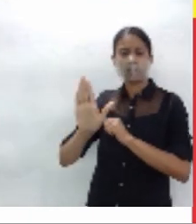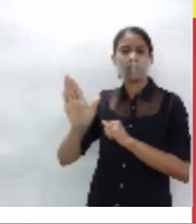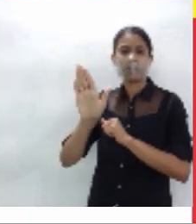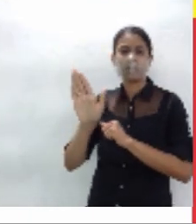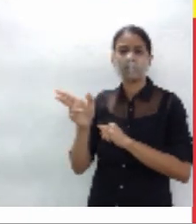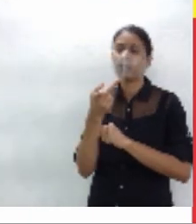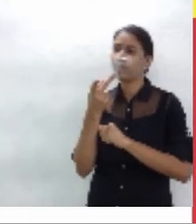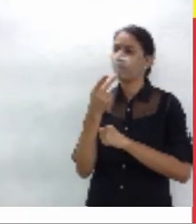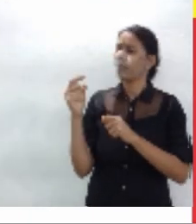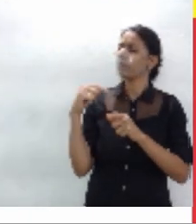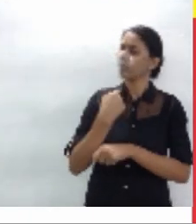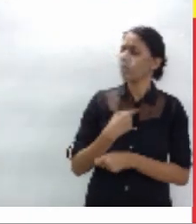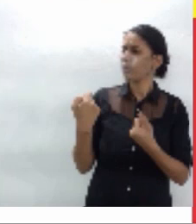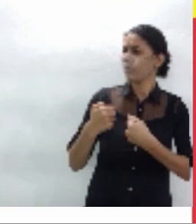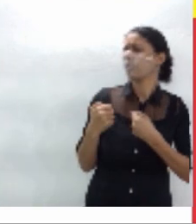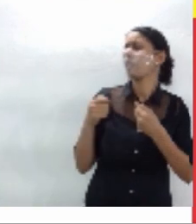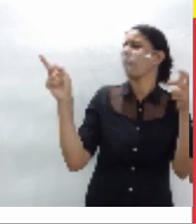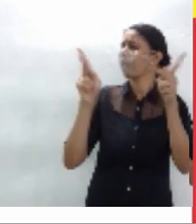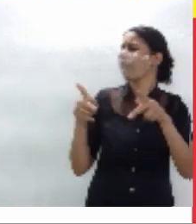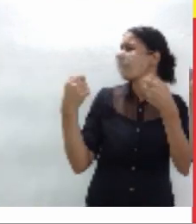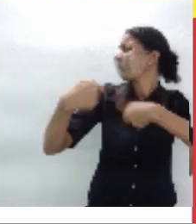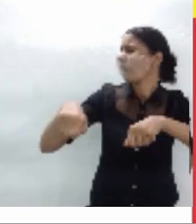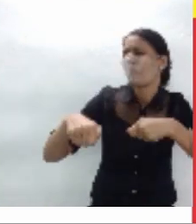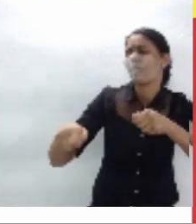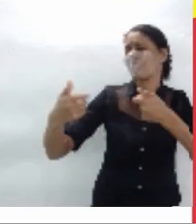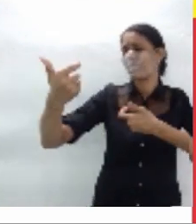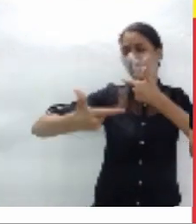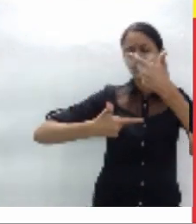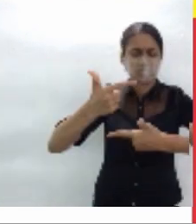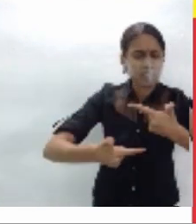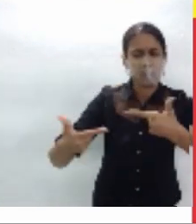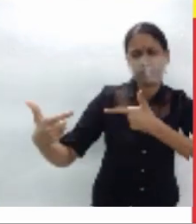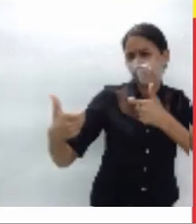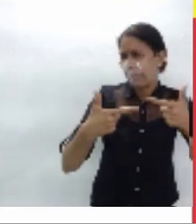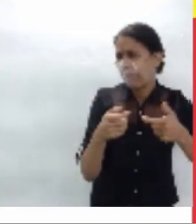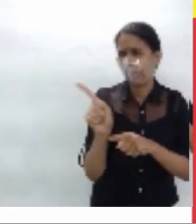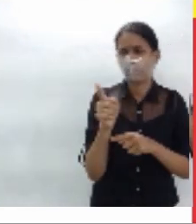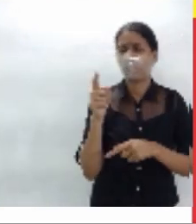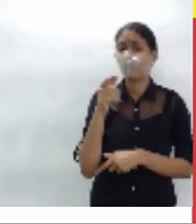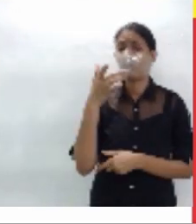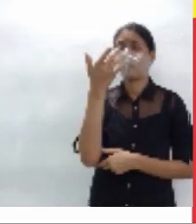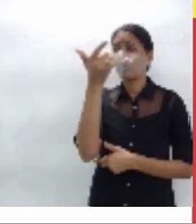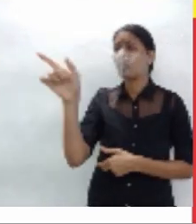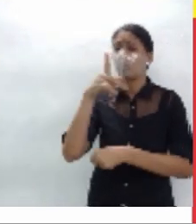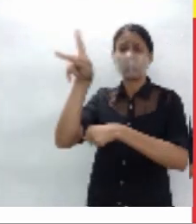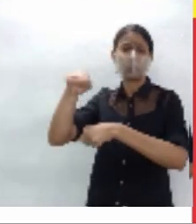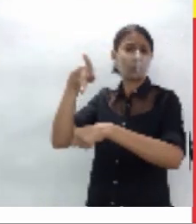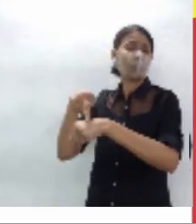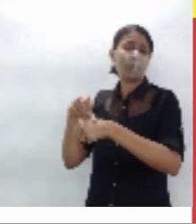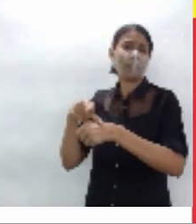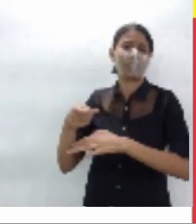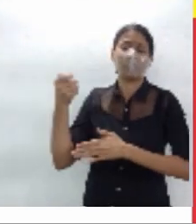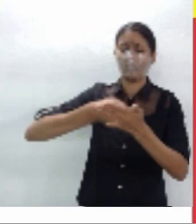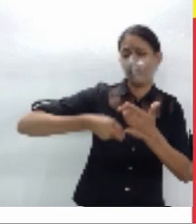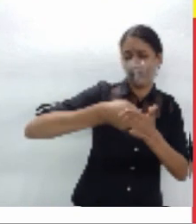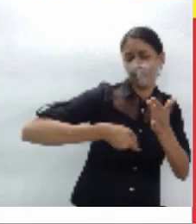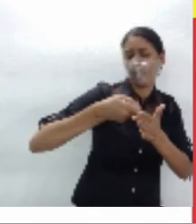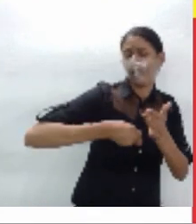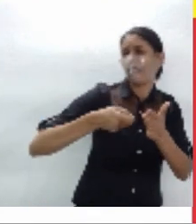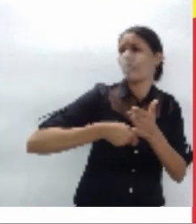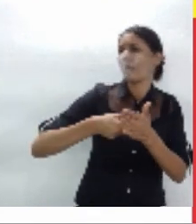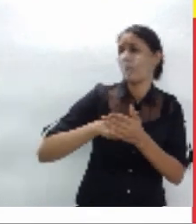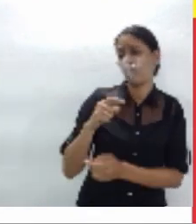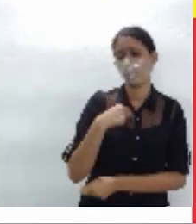na de boa, não precisa ter guerra, vocês exploraram até agora e nem por isso a gente